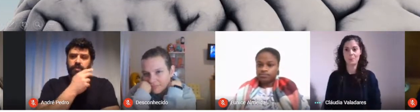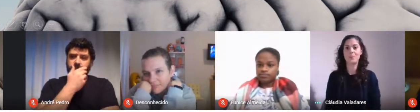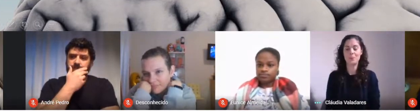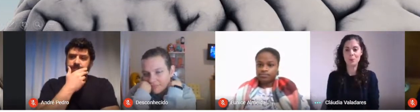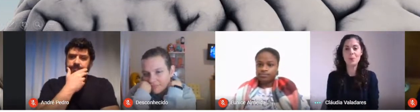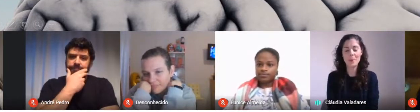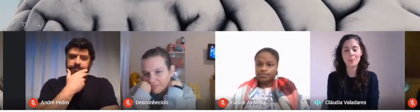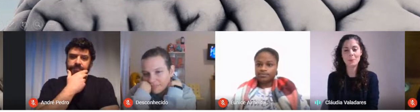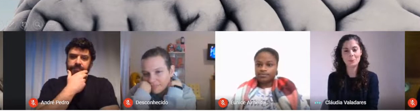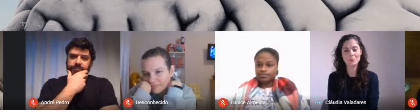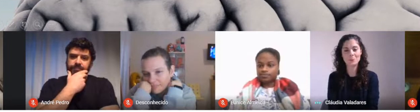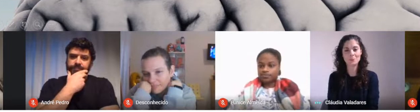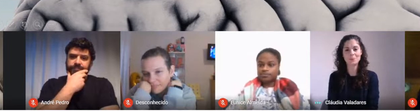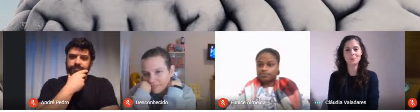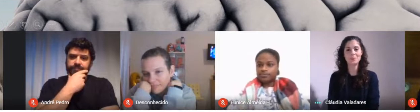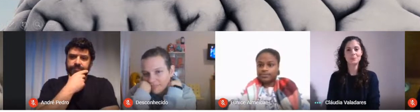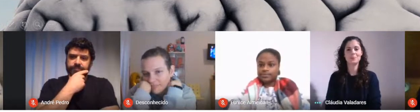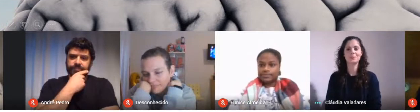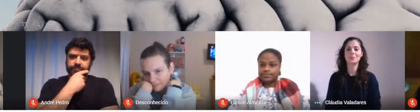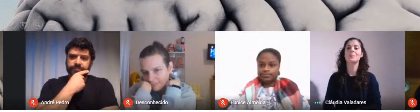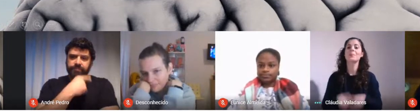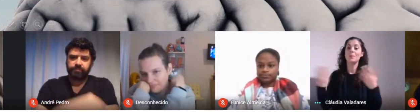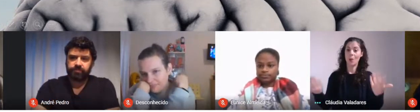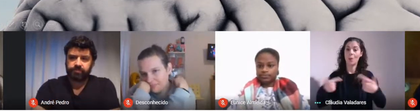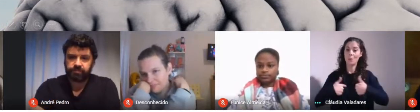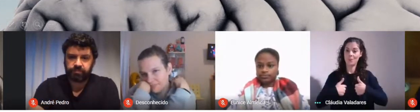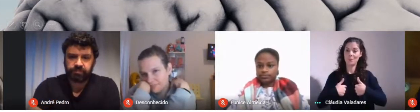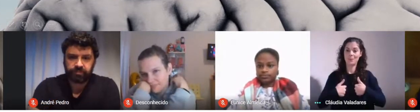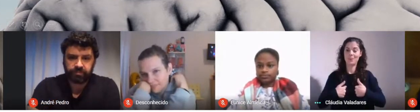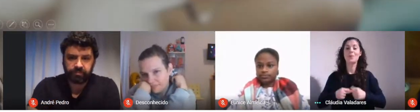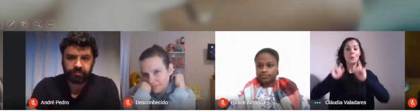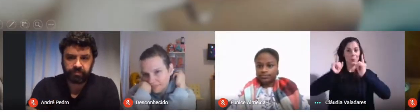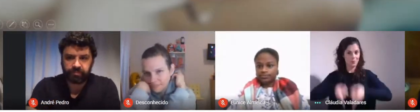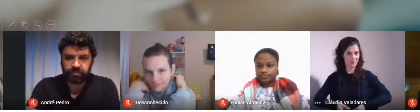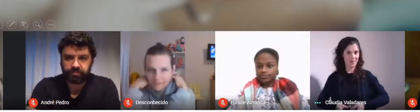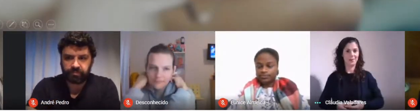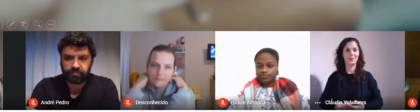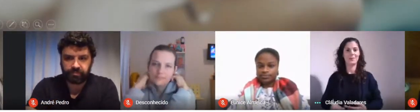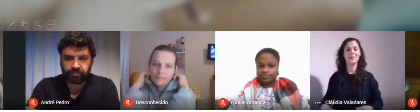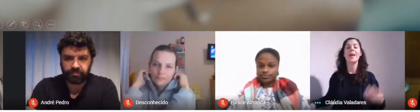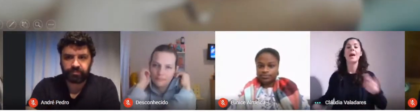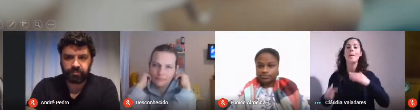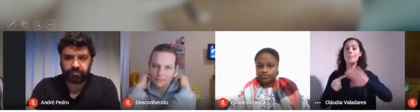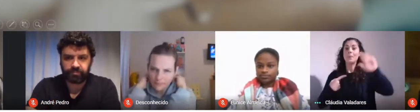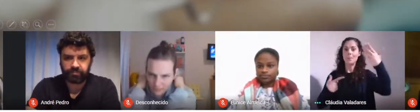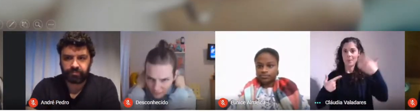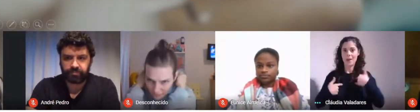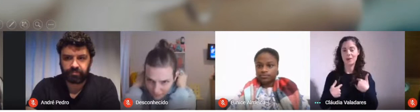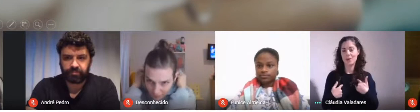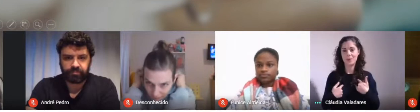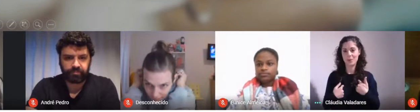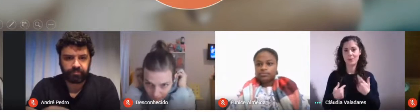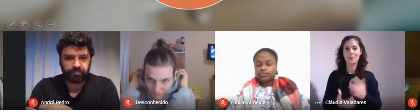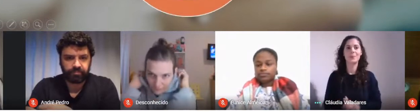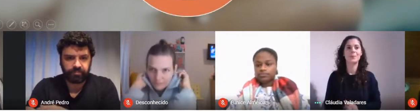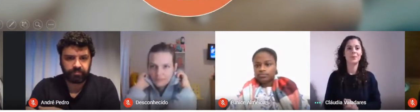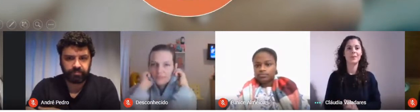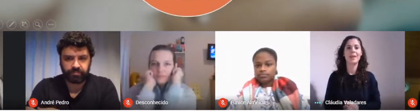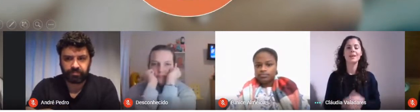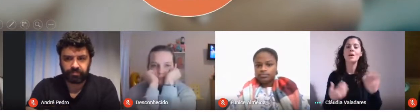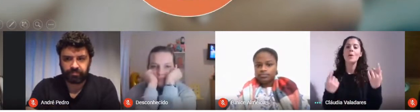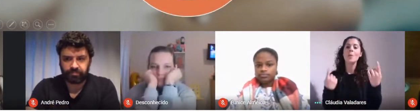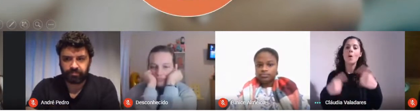Ok. Tudo bem. Ok, então eu vou começar. Queria primeiro salientar